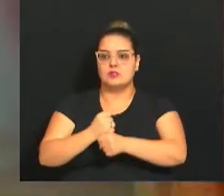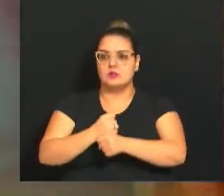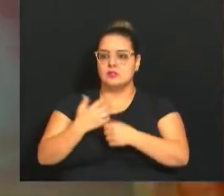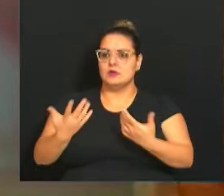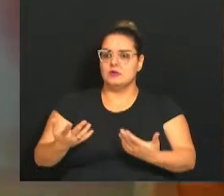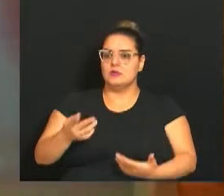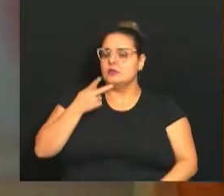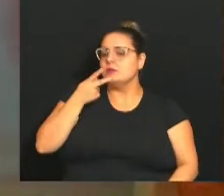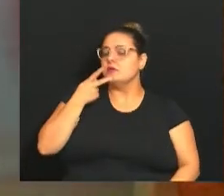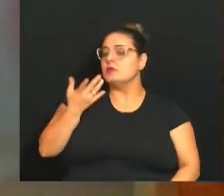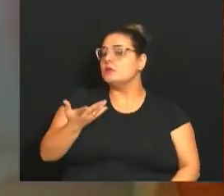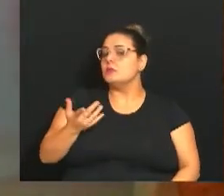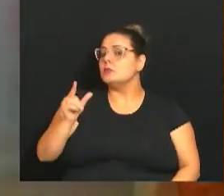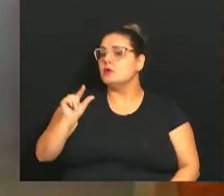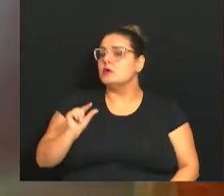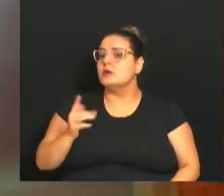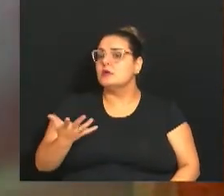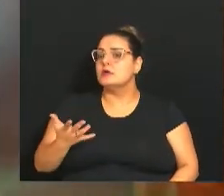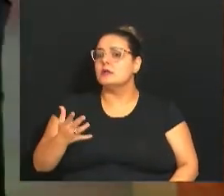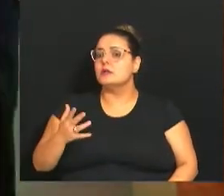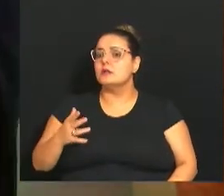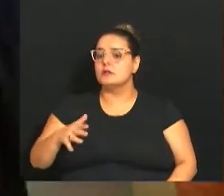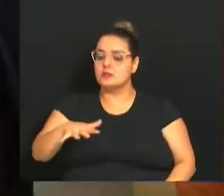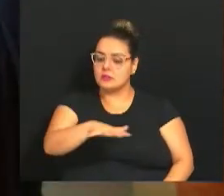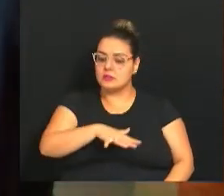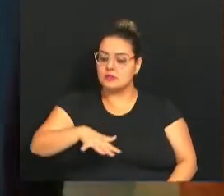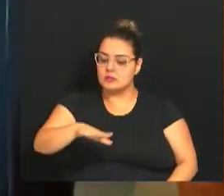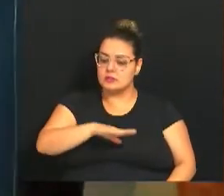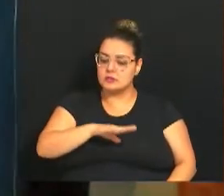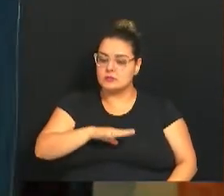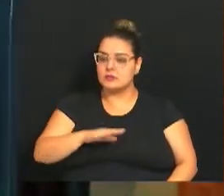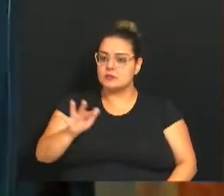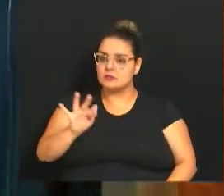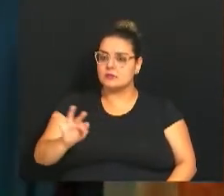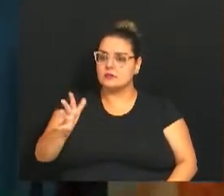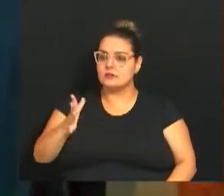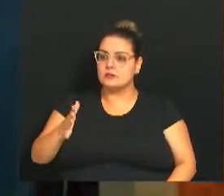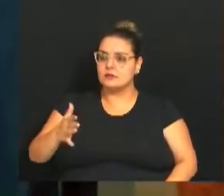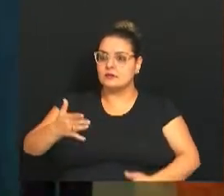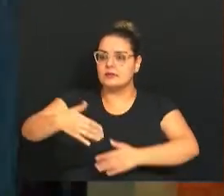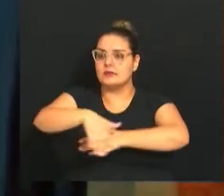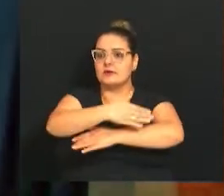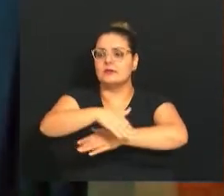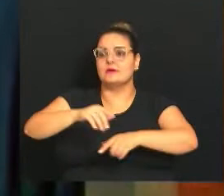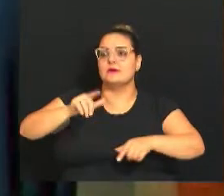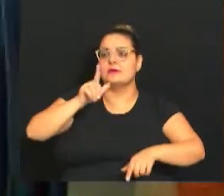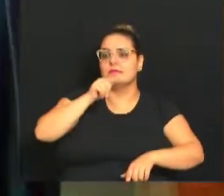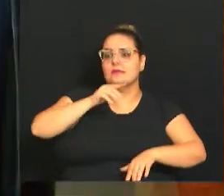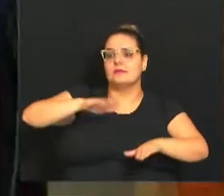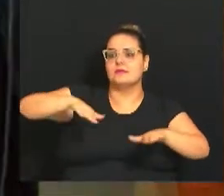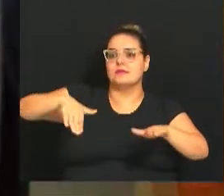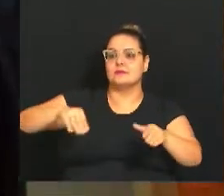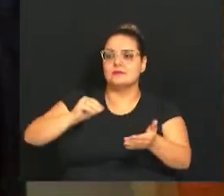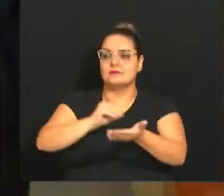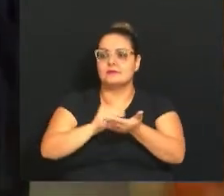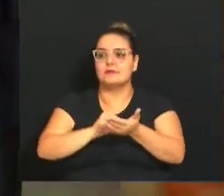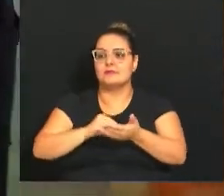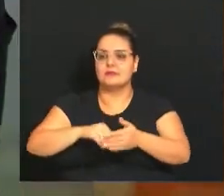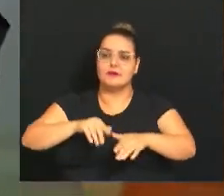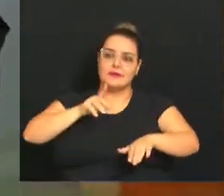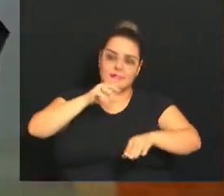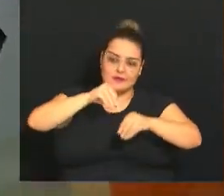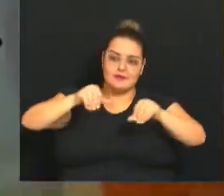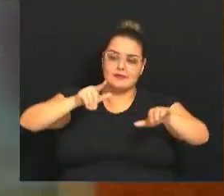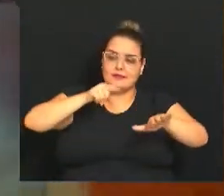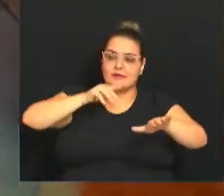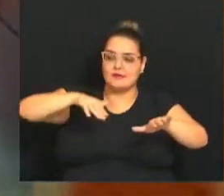aqui da cidade universitária. Você até brincou, essa aqui é a Rua da Praia, né? Só falta a praia, né, Tereza? Barão Geraldo mudou